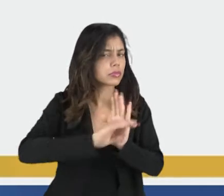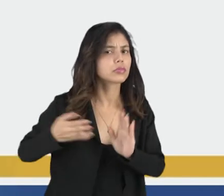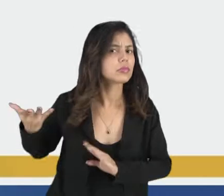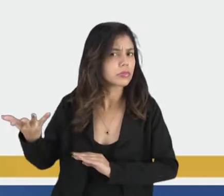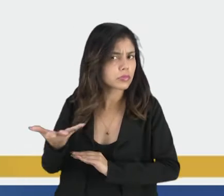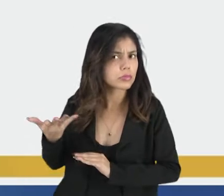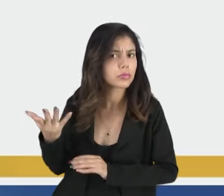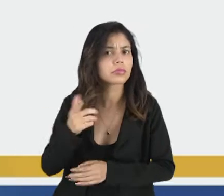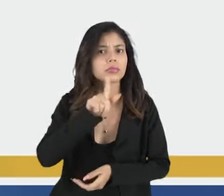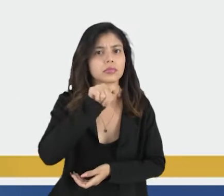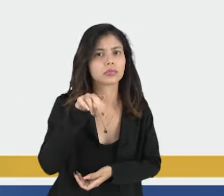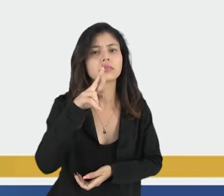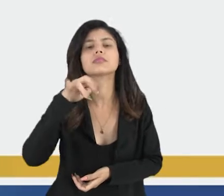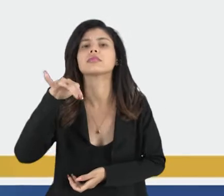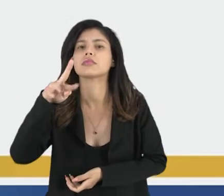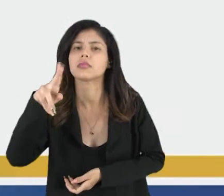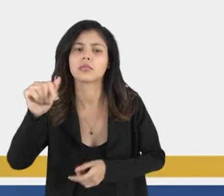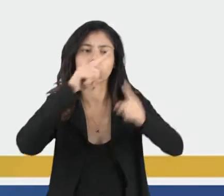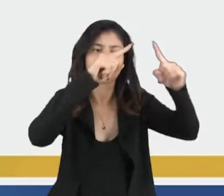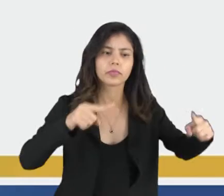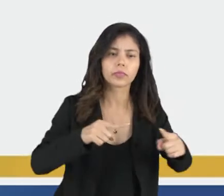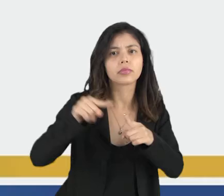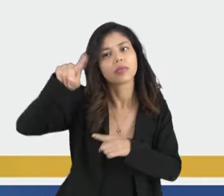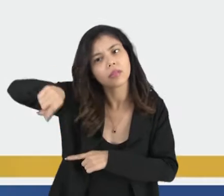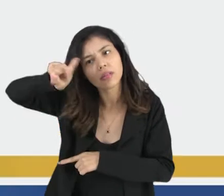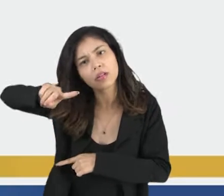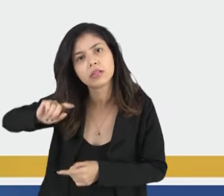básicos da geometria, tá?